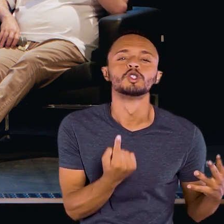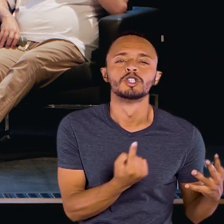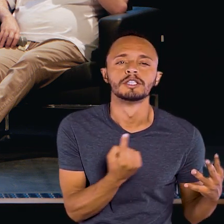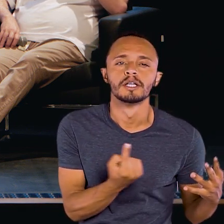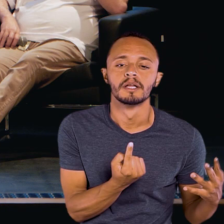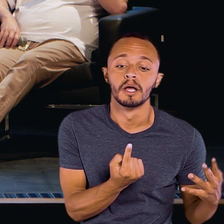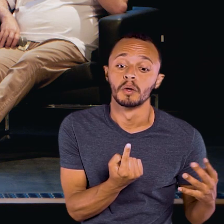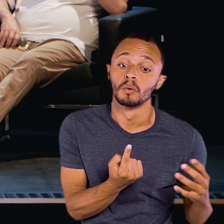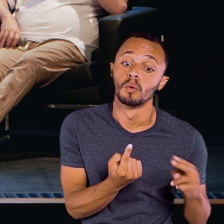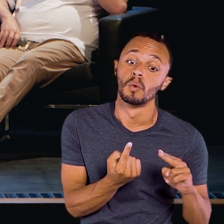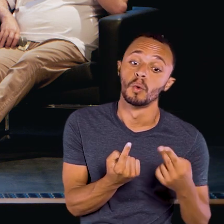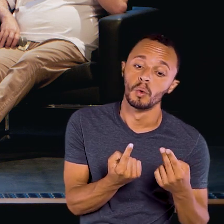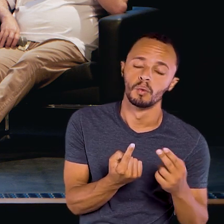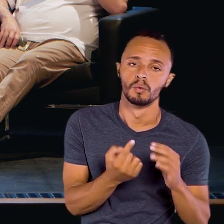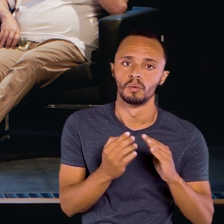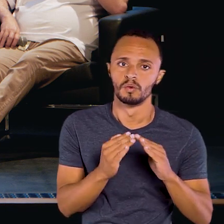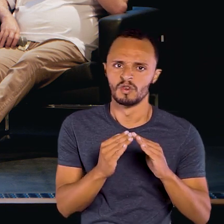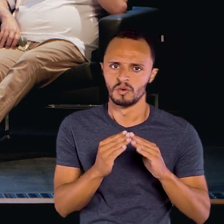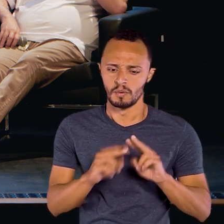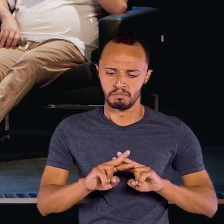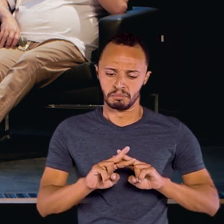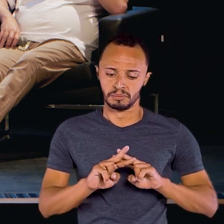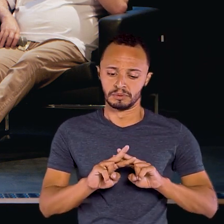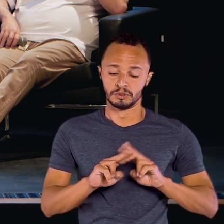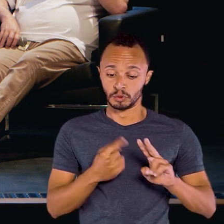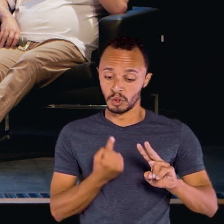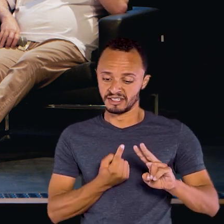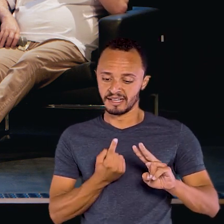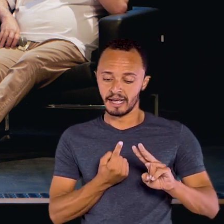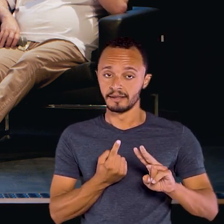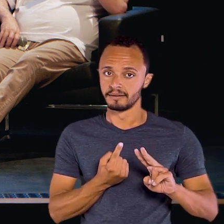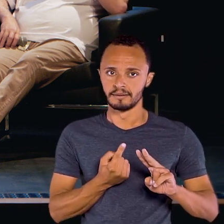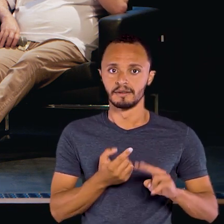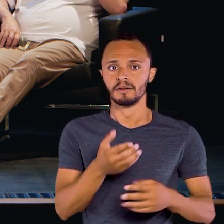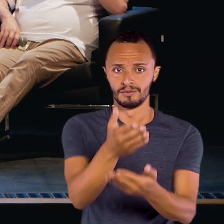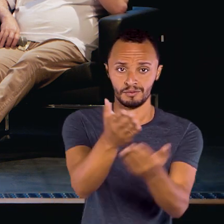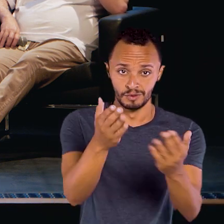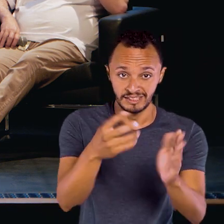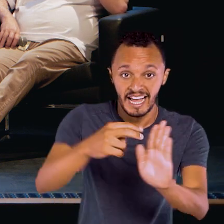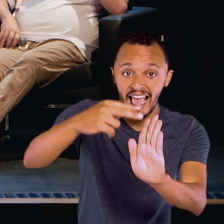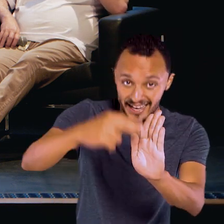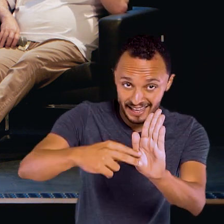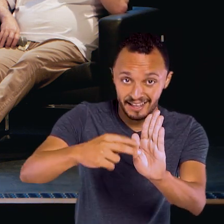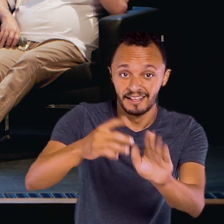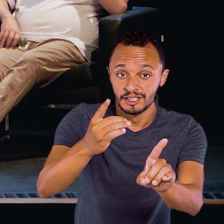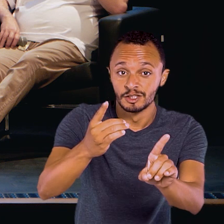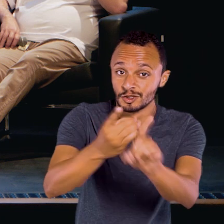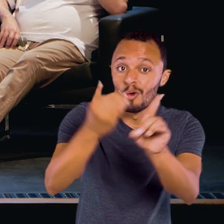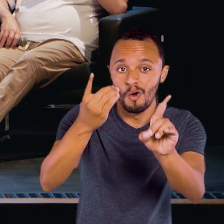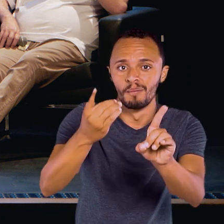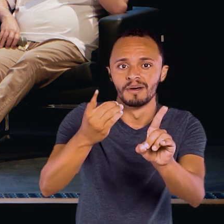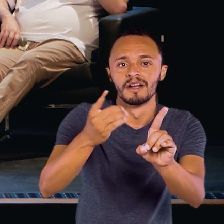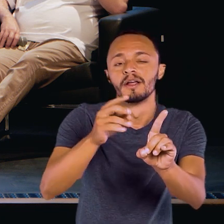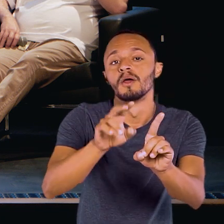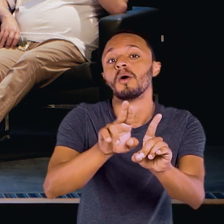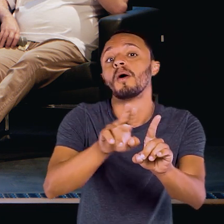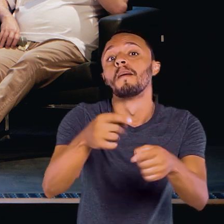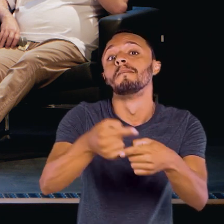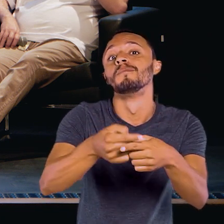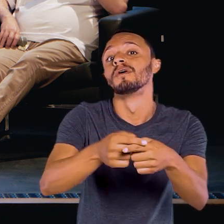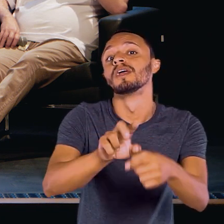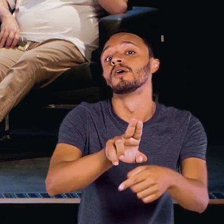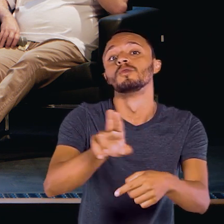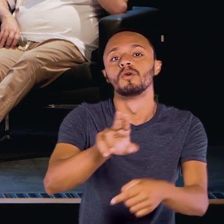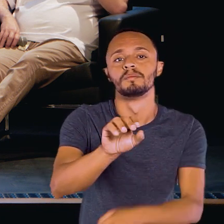Outro dia falando tivemos com o Jefferson Tenório, né, e ele falando de alguns processos dele de escrita, né,